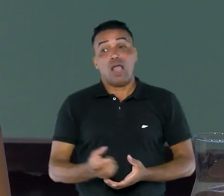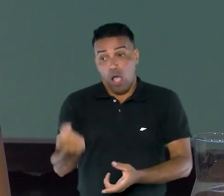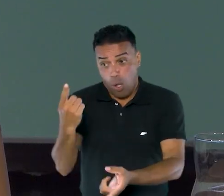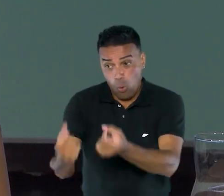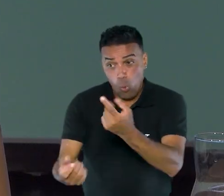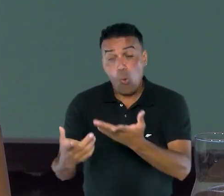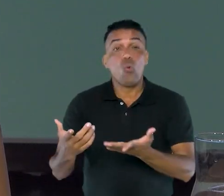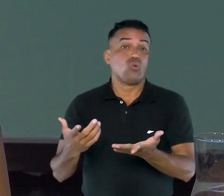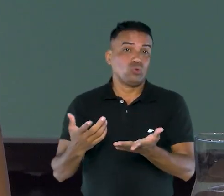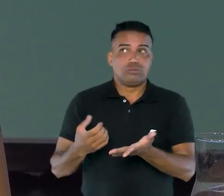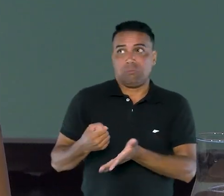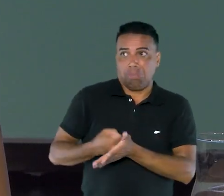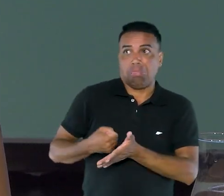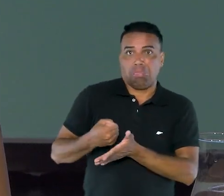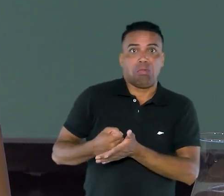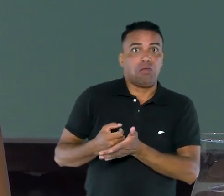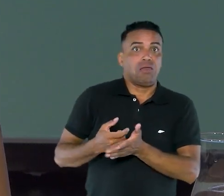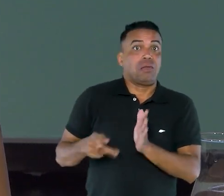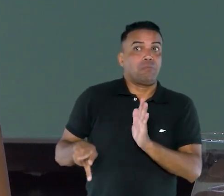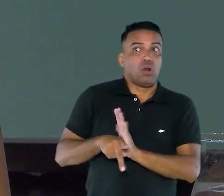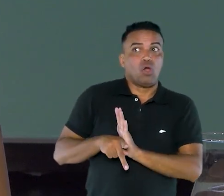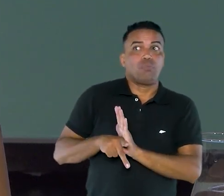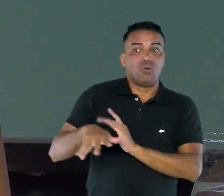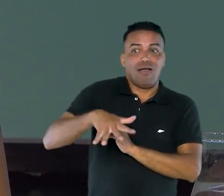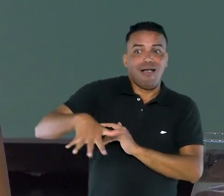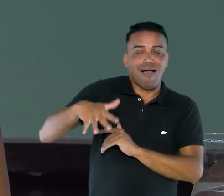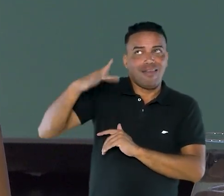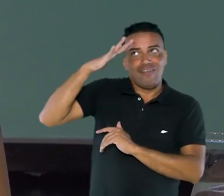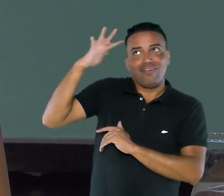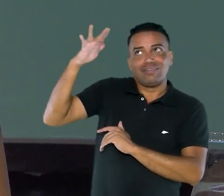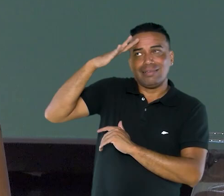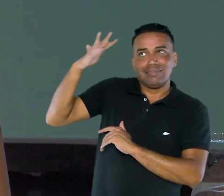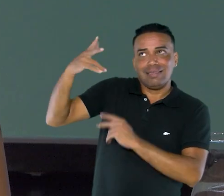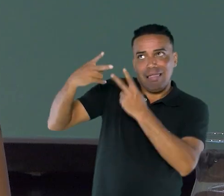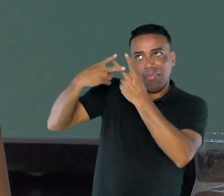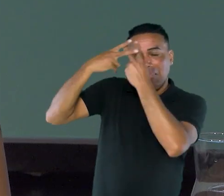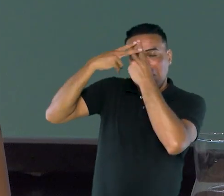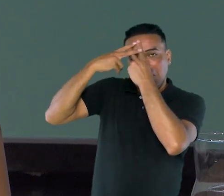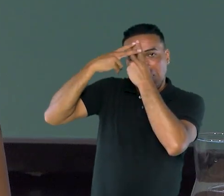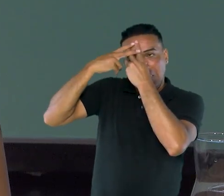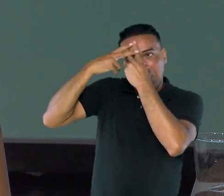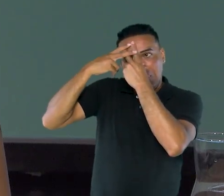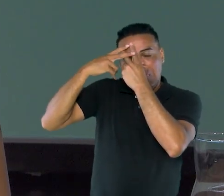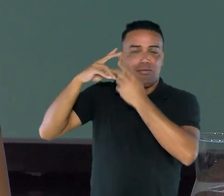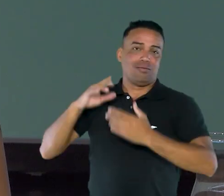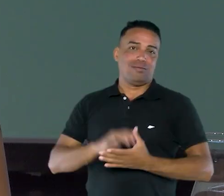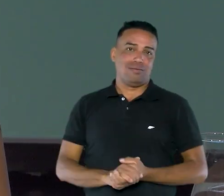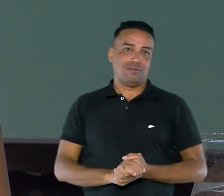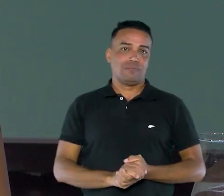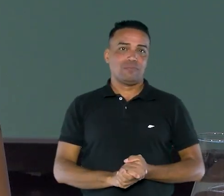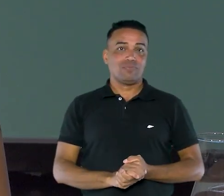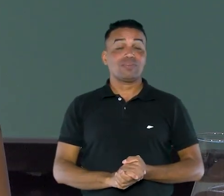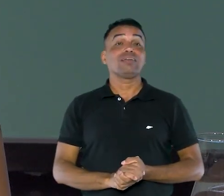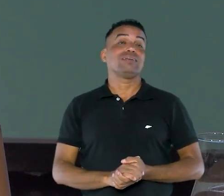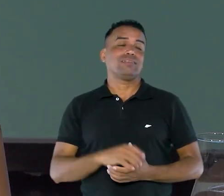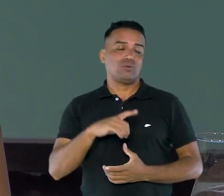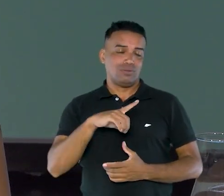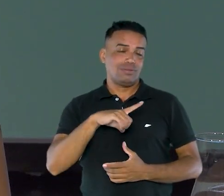ainda resistem e estão dizendo é da ordem da fantasia, do imaginário, é paranoia, certo? Tem